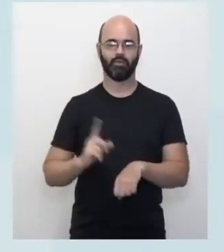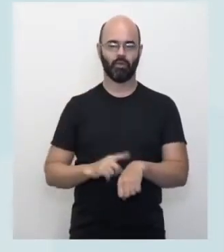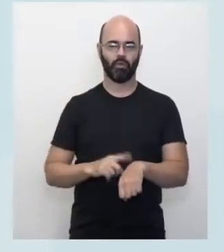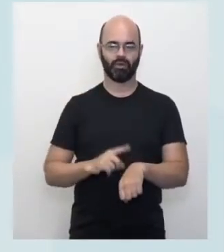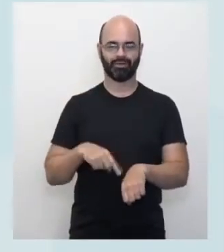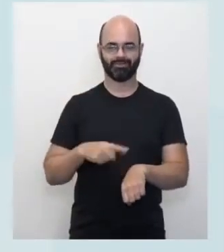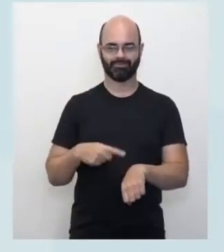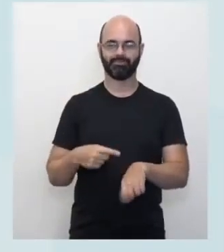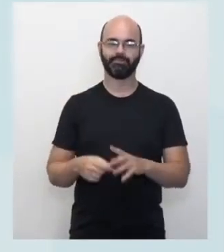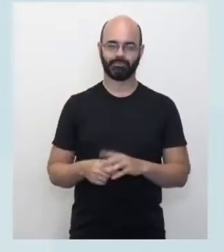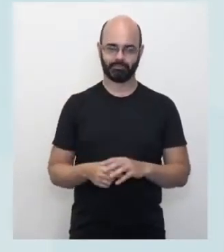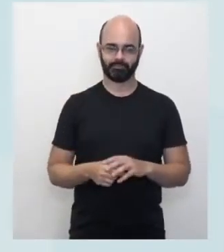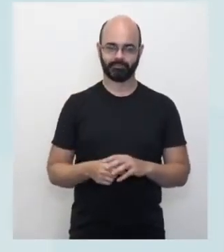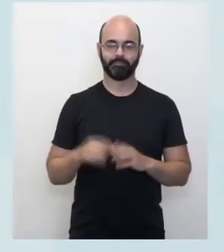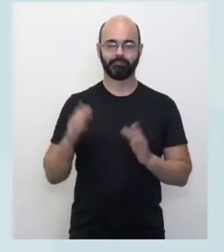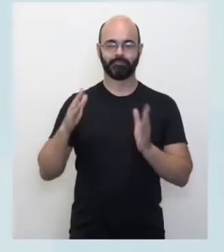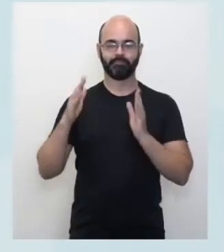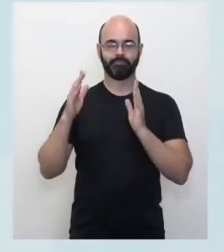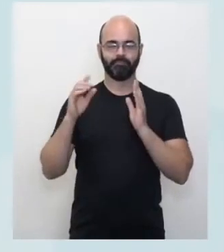lado.